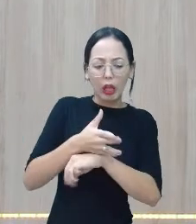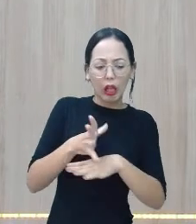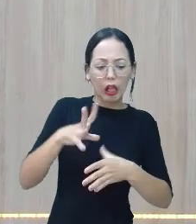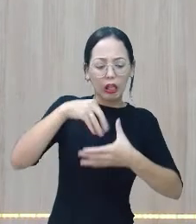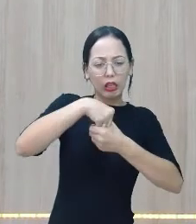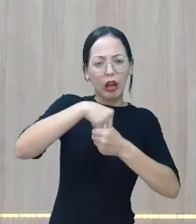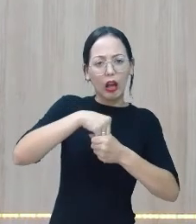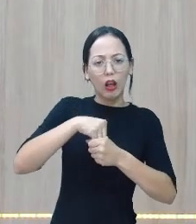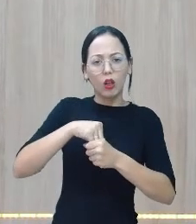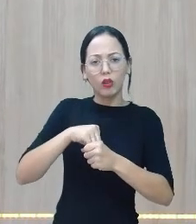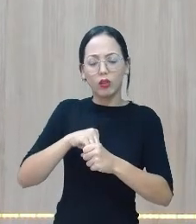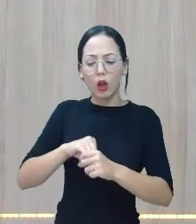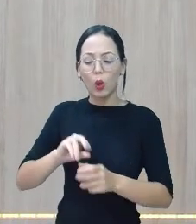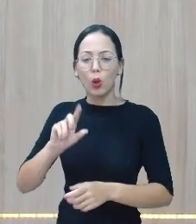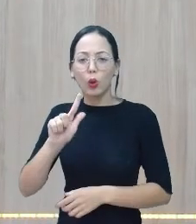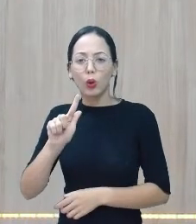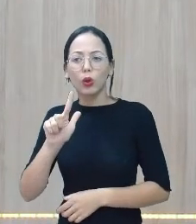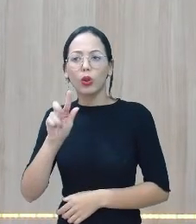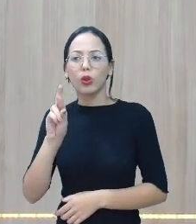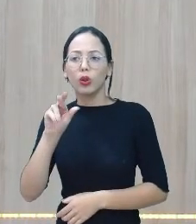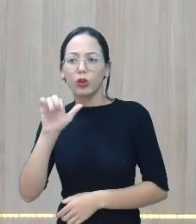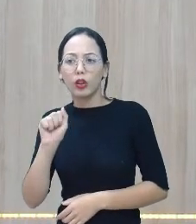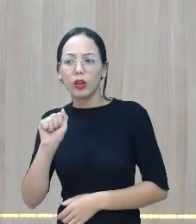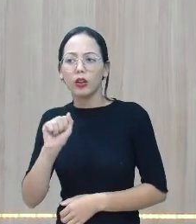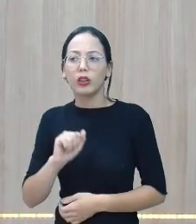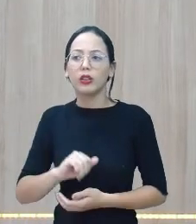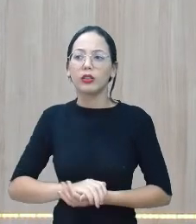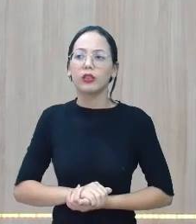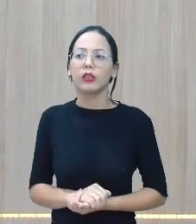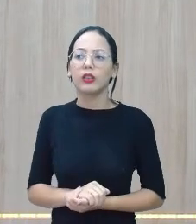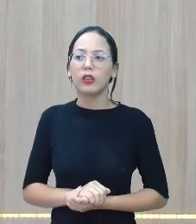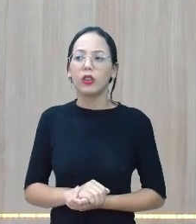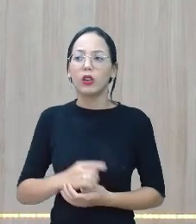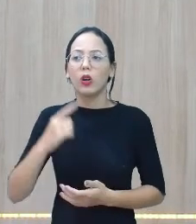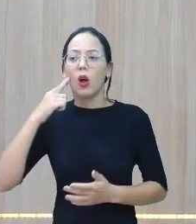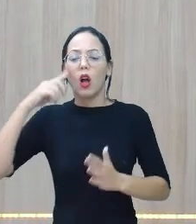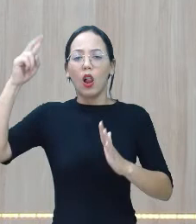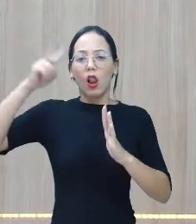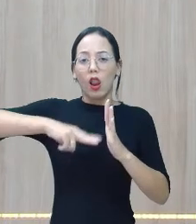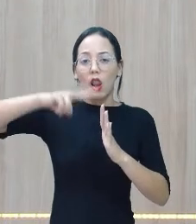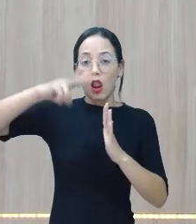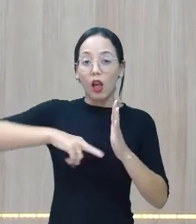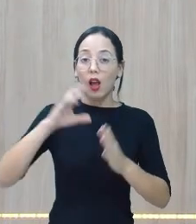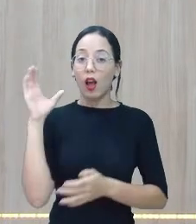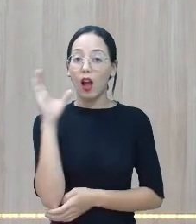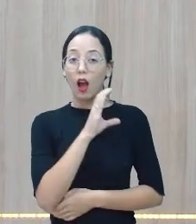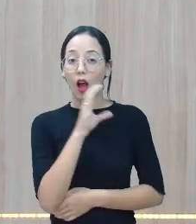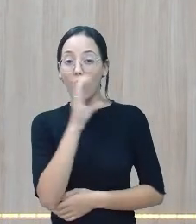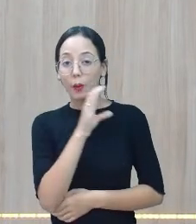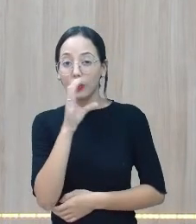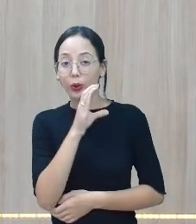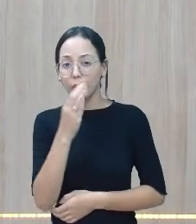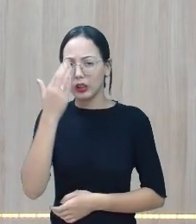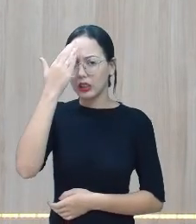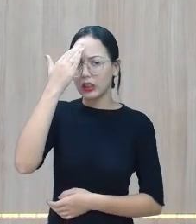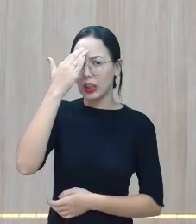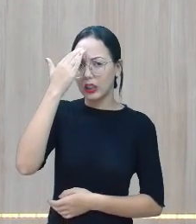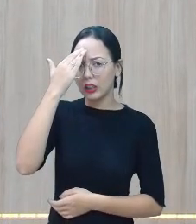seminário, Dona Glória? Está correto? Lê rápido. Traz